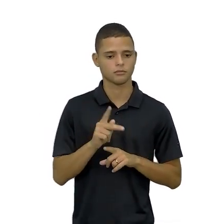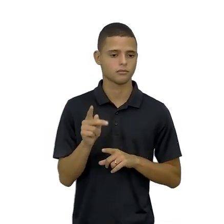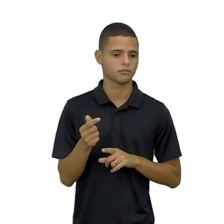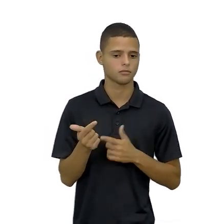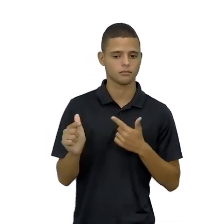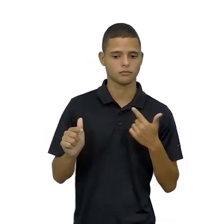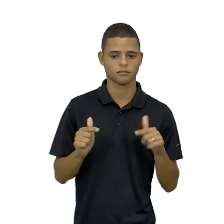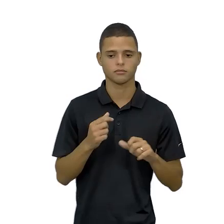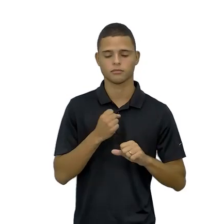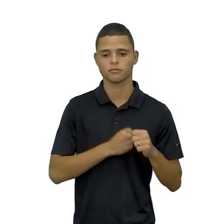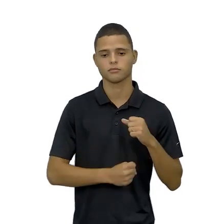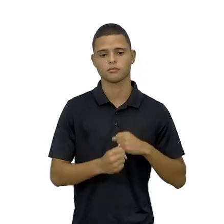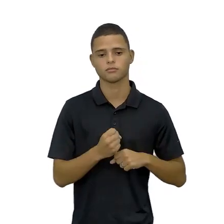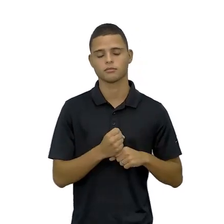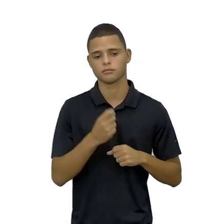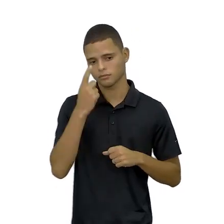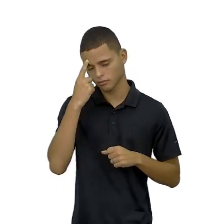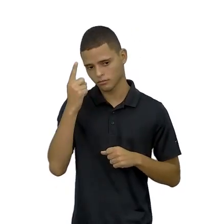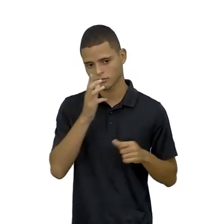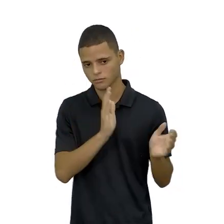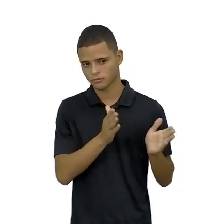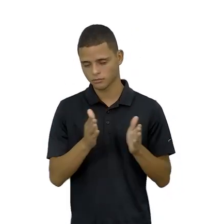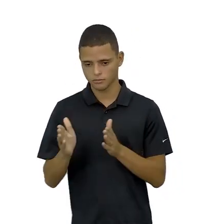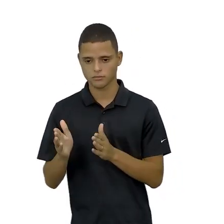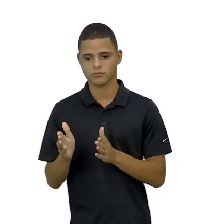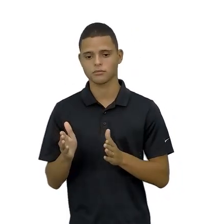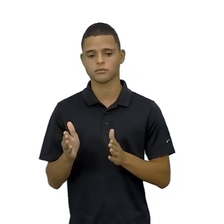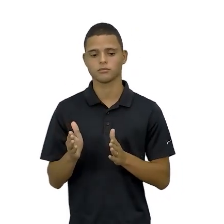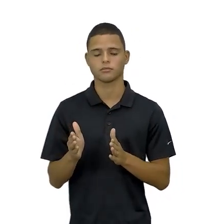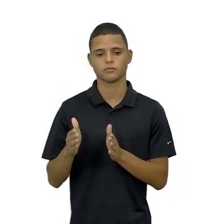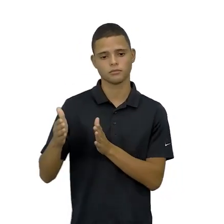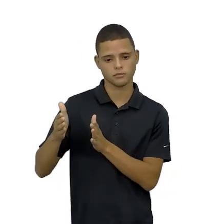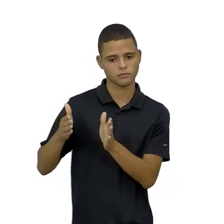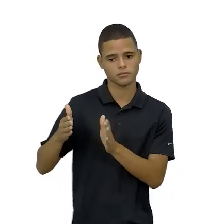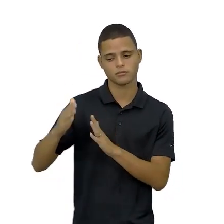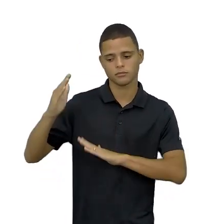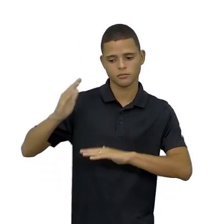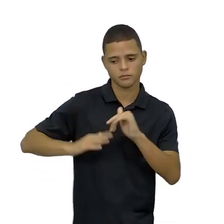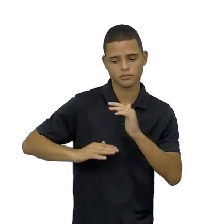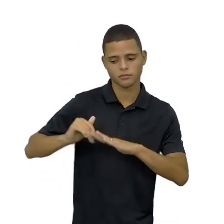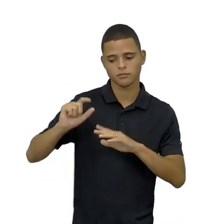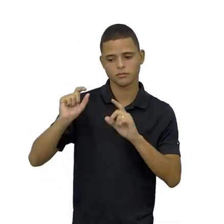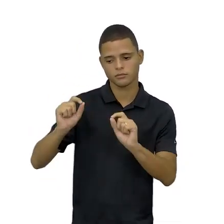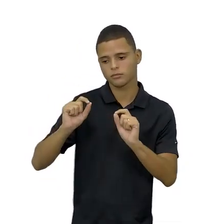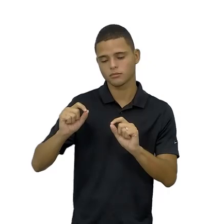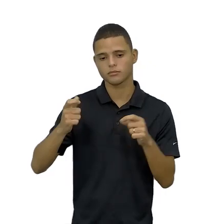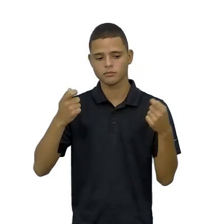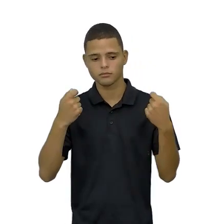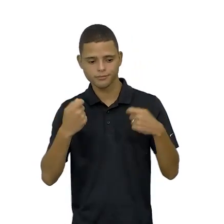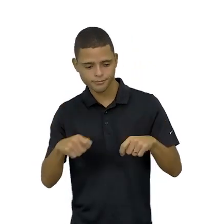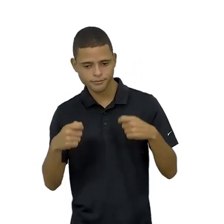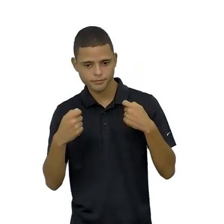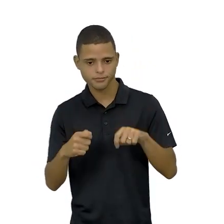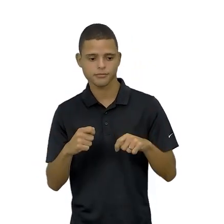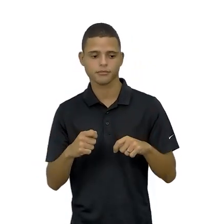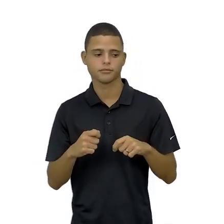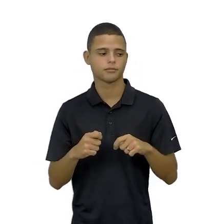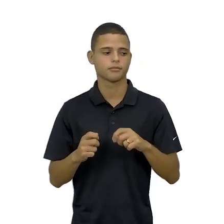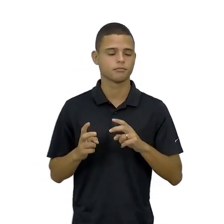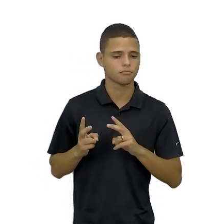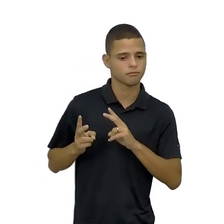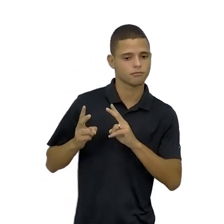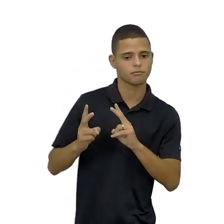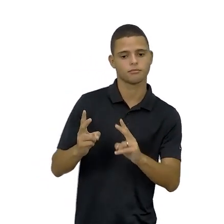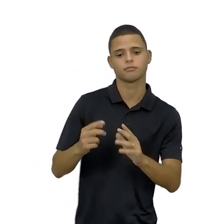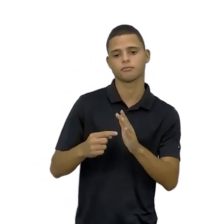nessa questão da organização temporal dessas habilidades, né, o que eu preciso dar continuidade